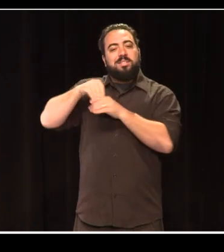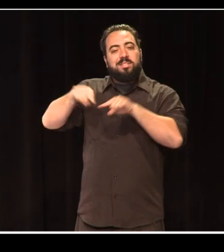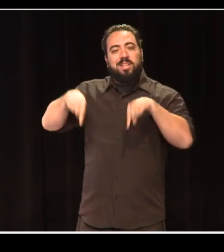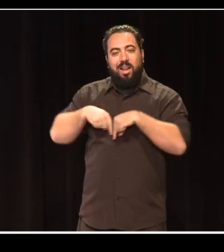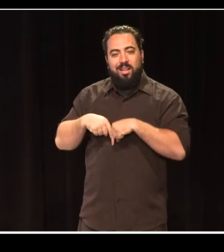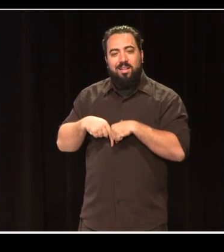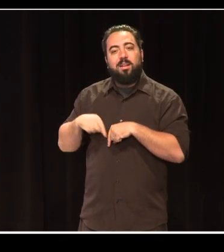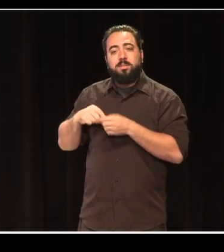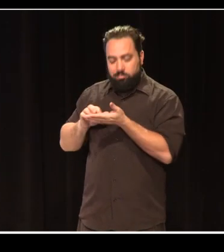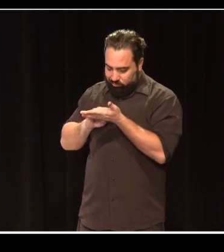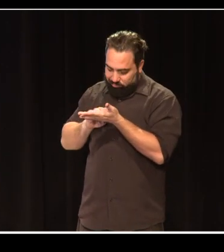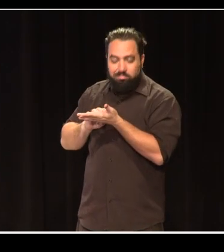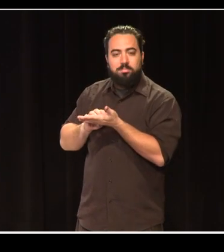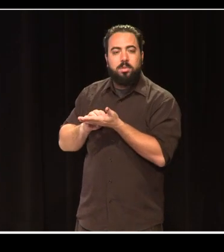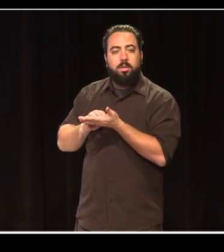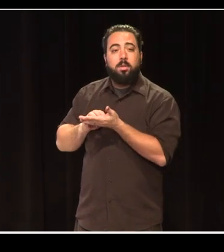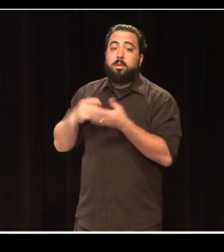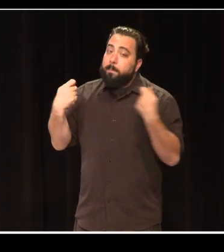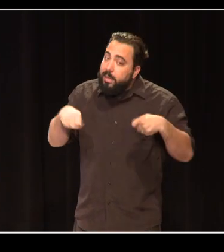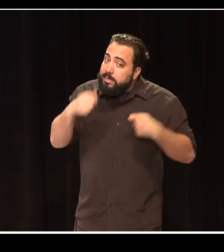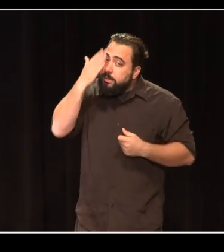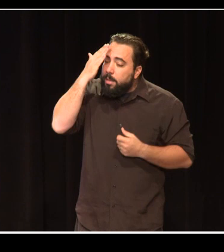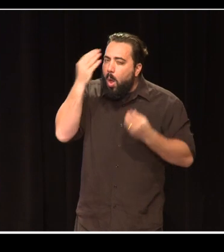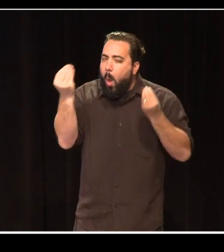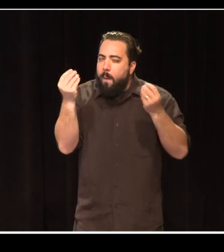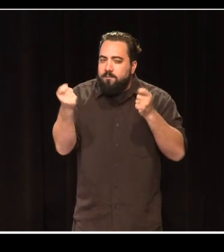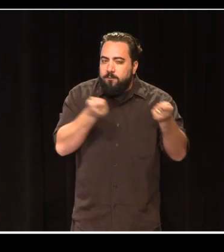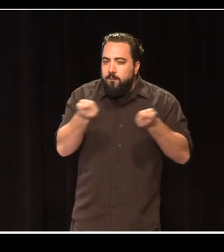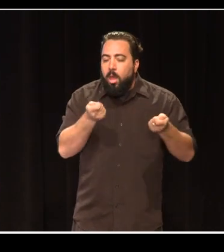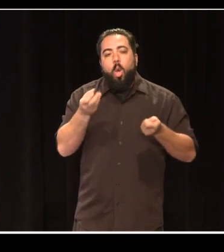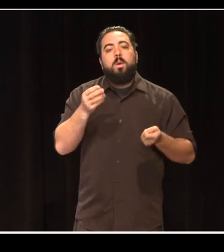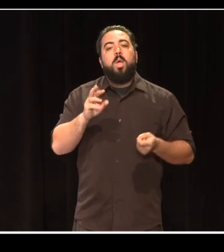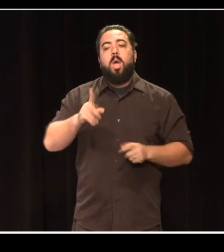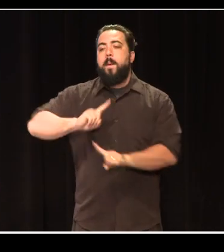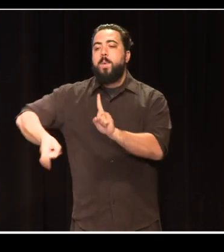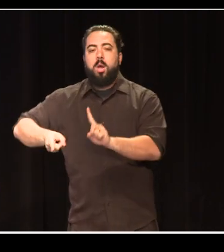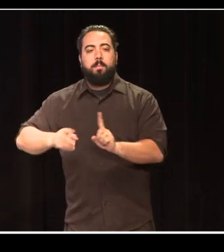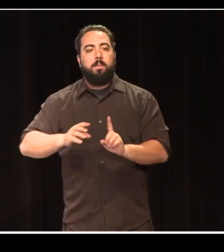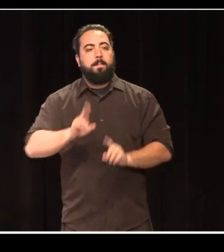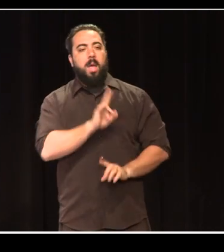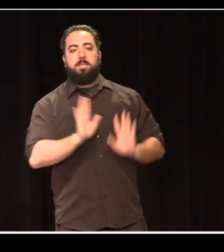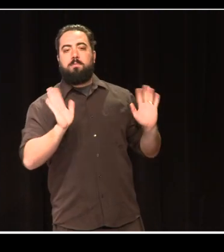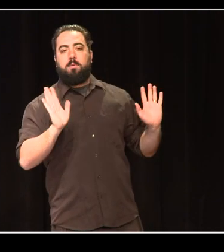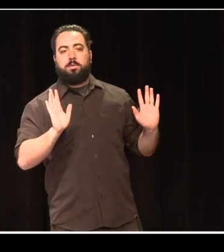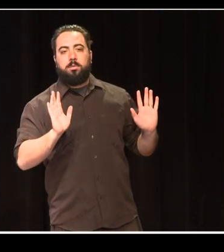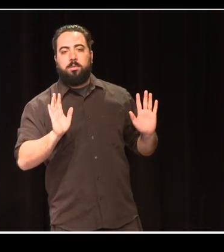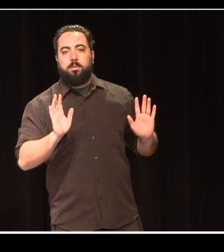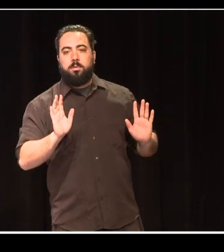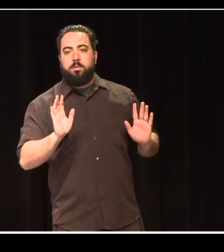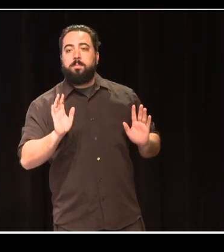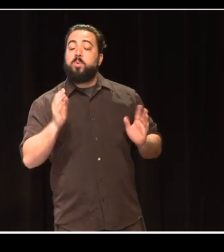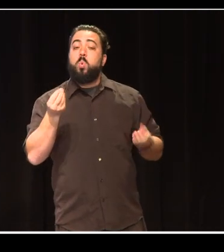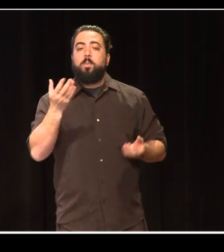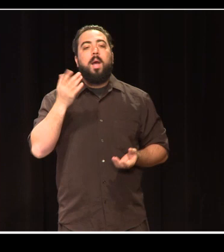tem que saber trabalhar com isso. Não é simplesmente uso, não uso, enfim. Então, assim, educação